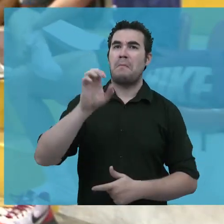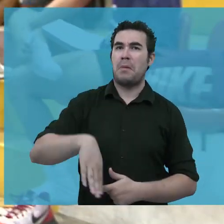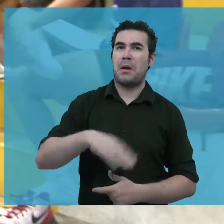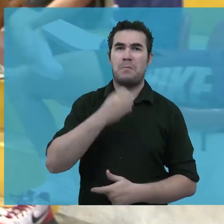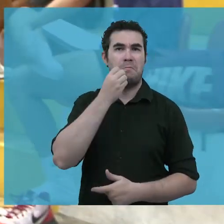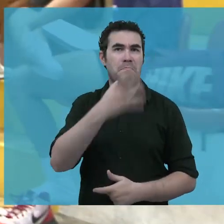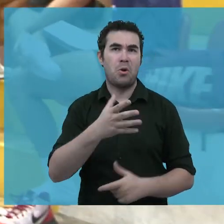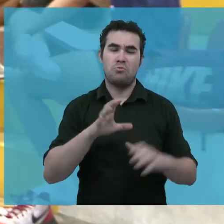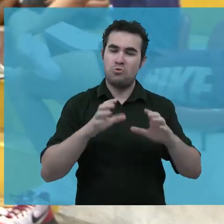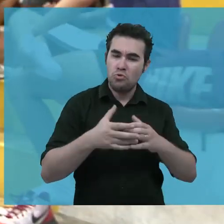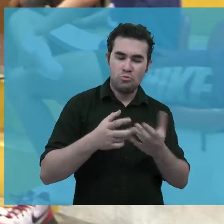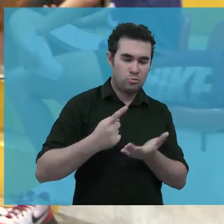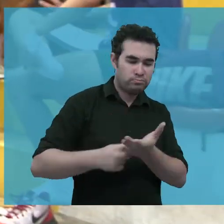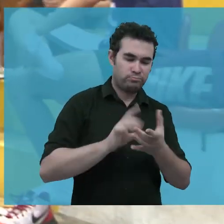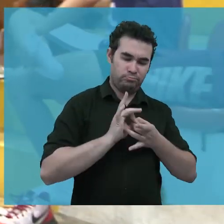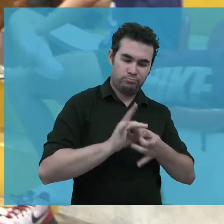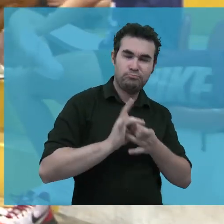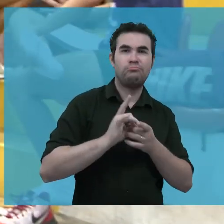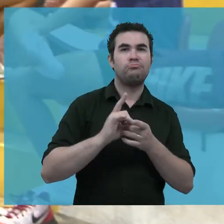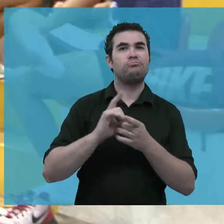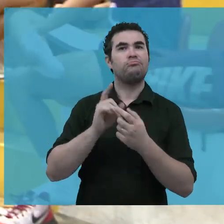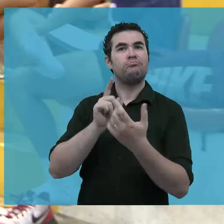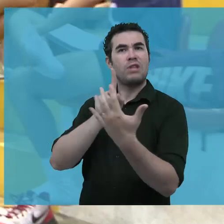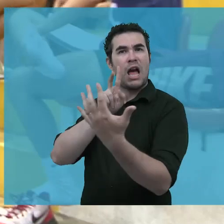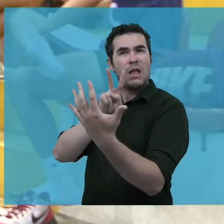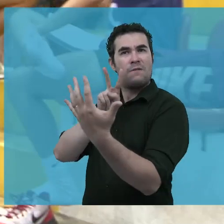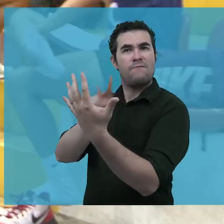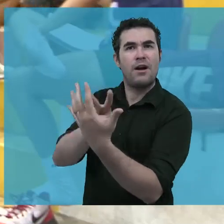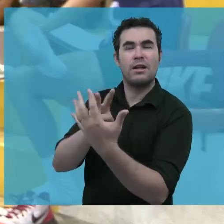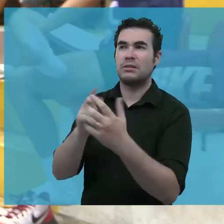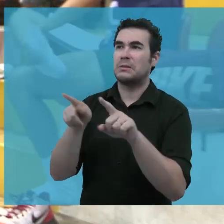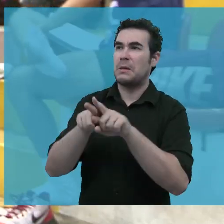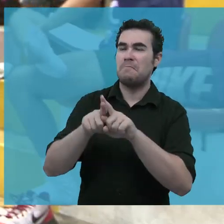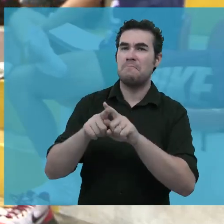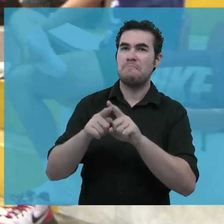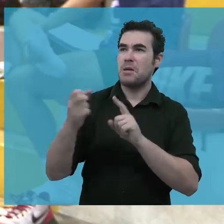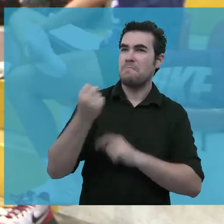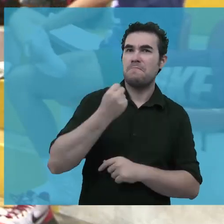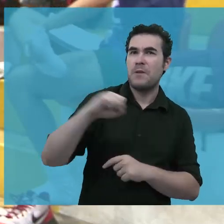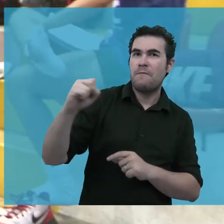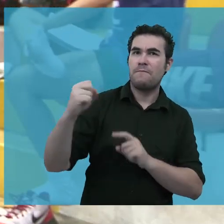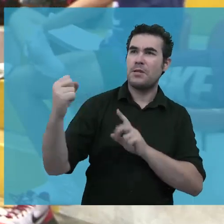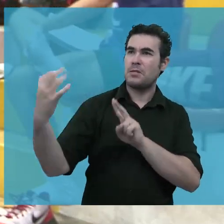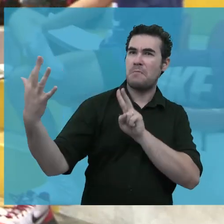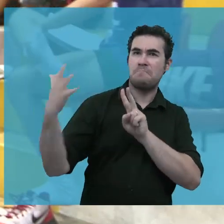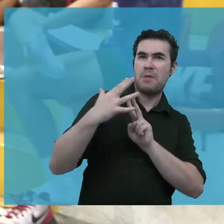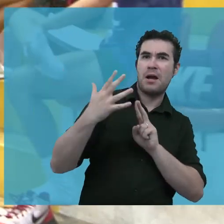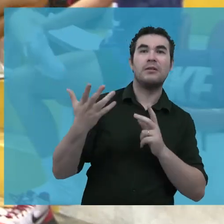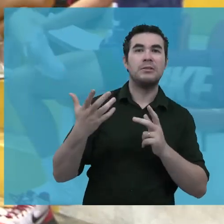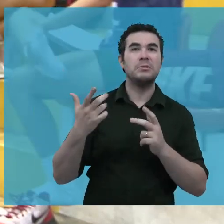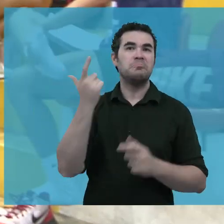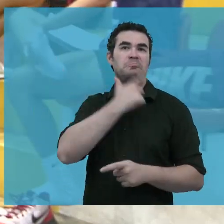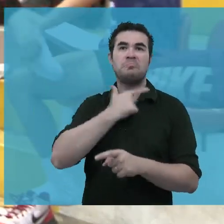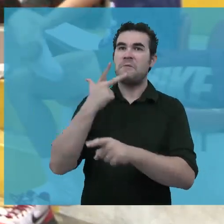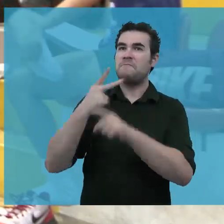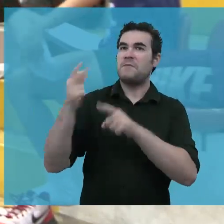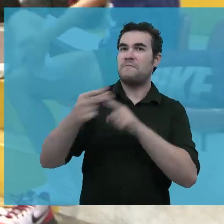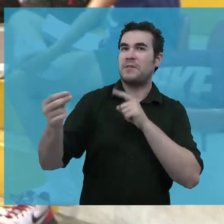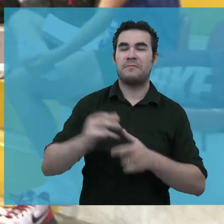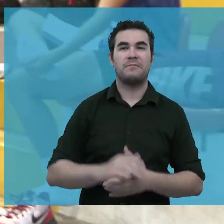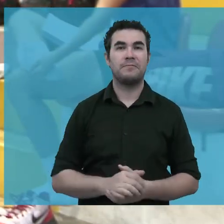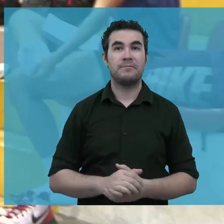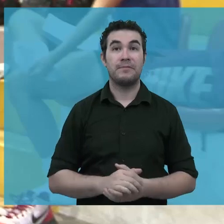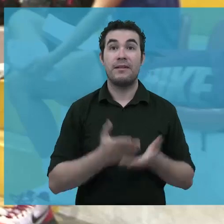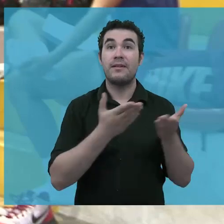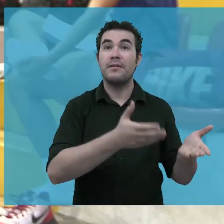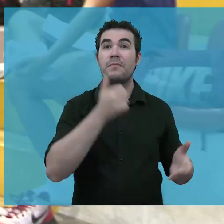campeonato, foi muito, trabalhou muito bem o coletivo, as defesas, o ataque. Então, graças a Deus, deu tudo certo. O ouro é